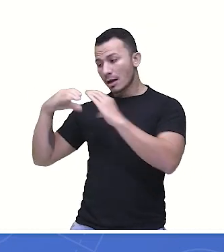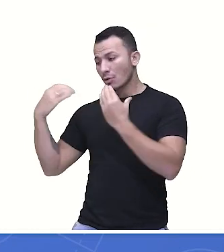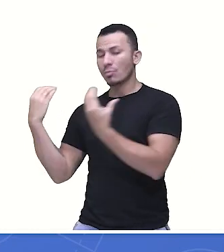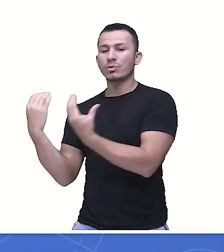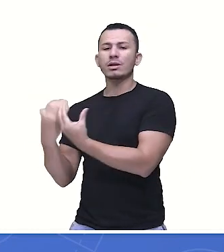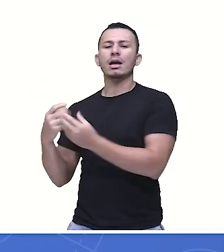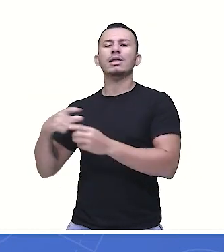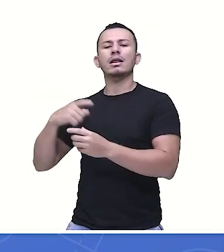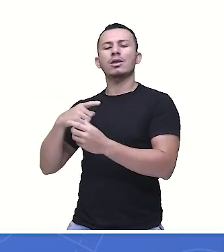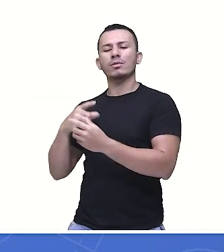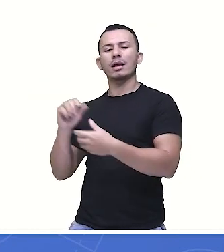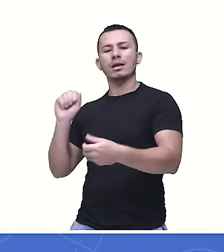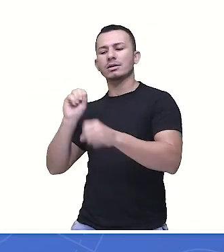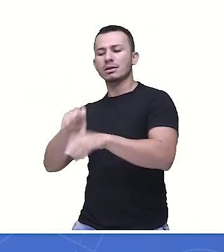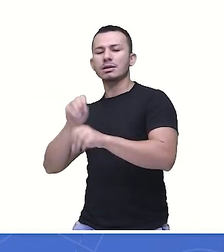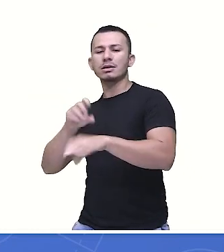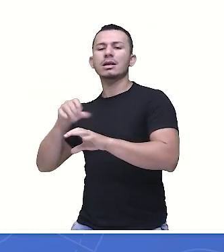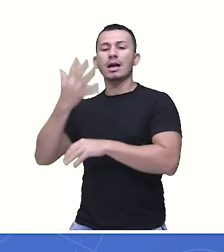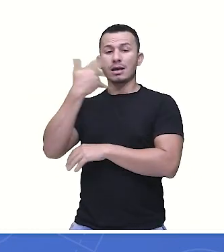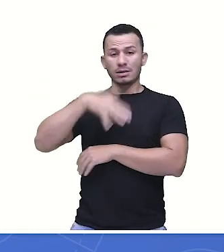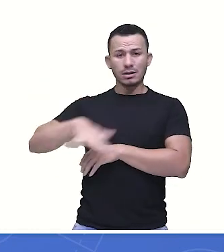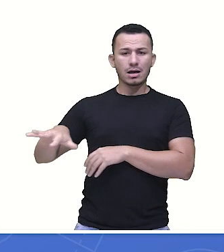criança. Por exemplo,